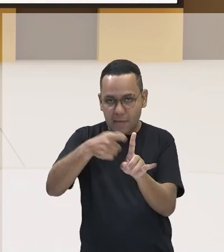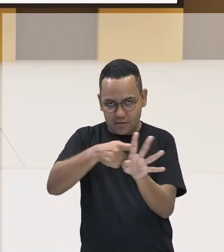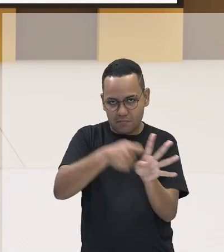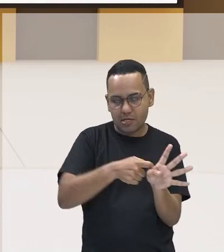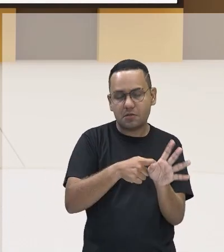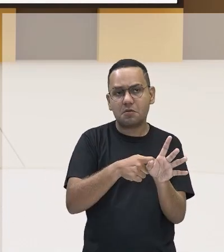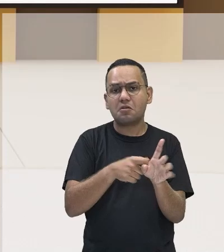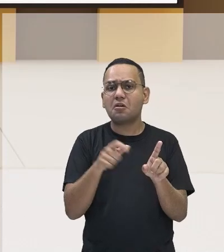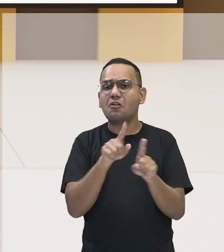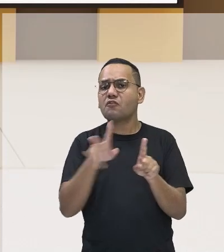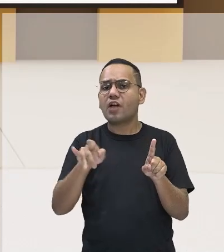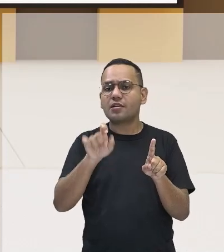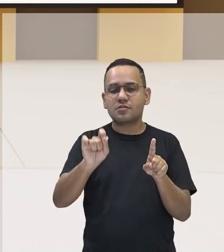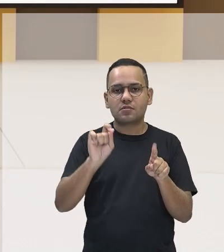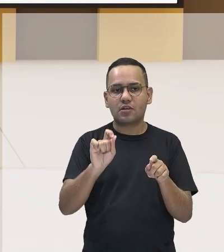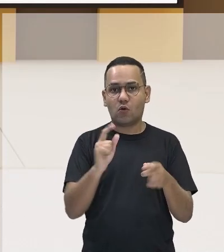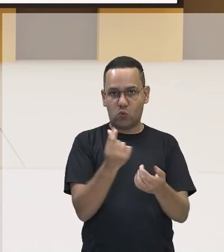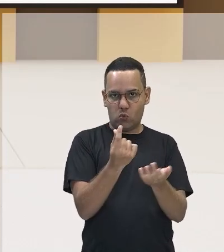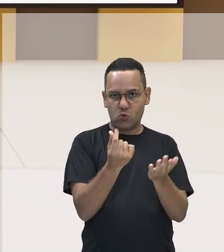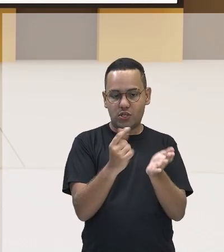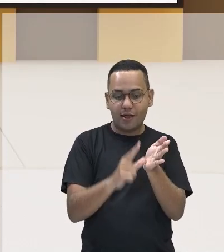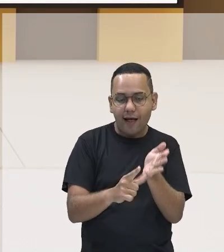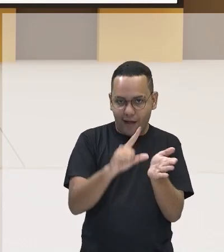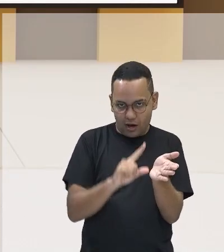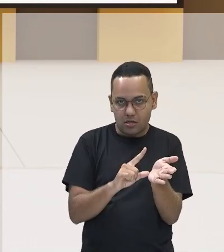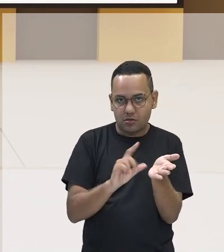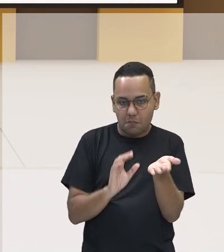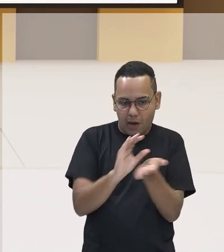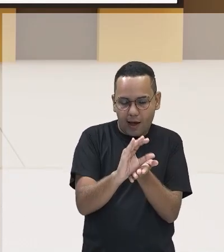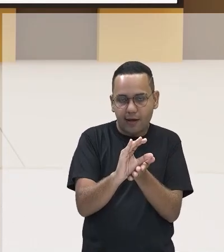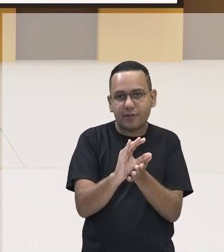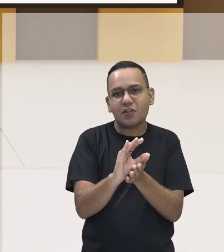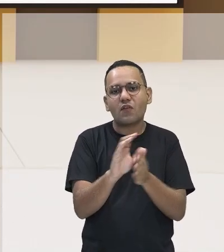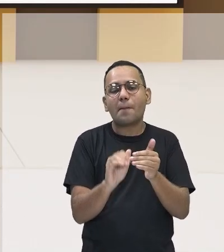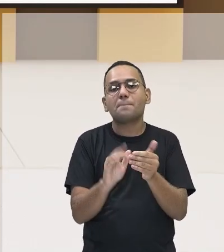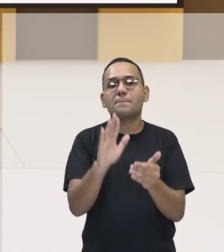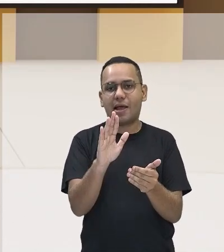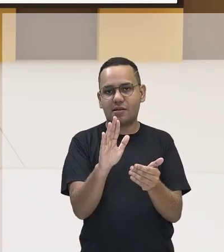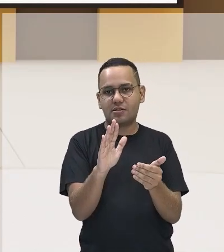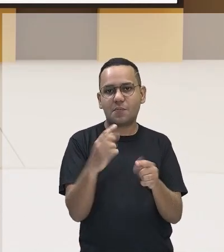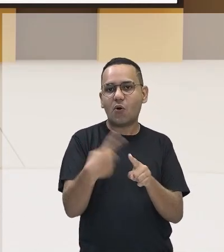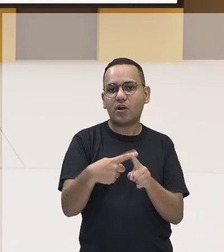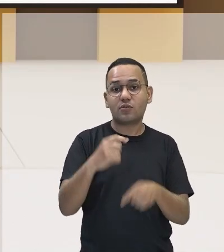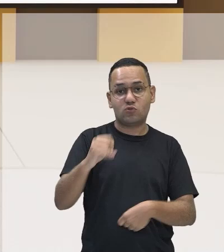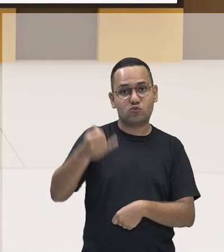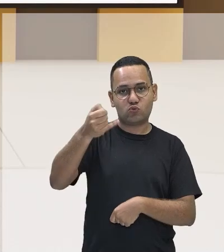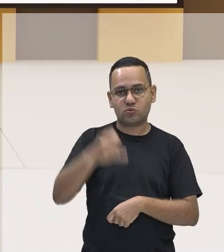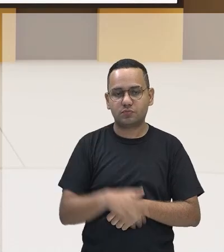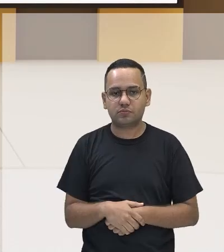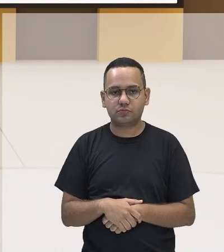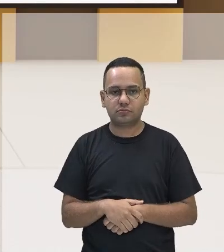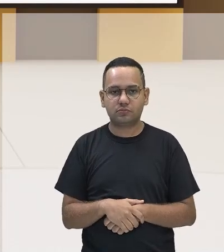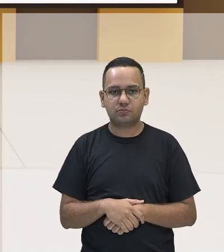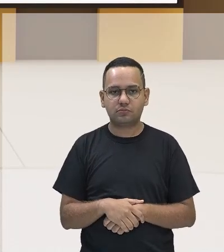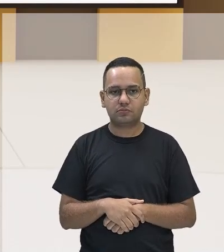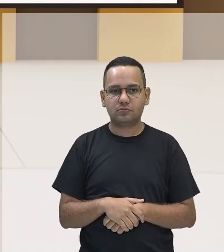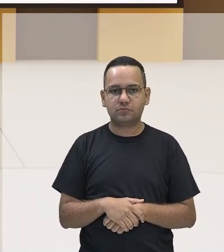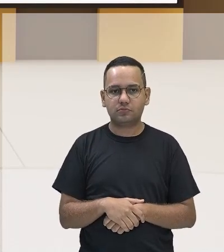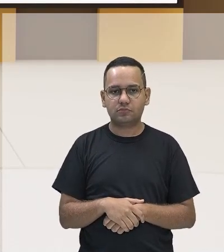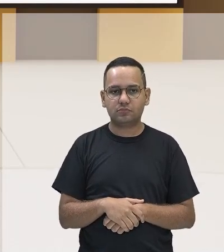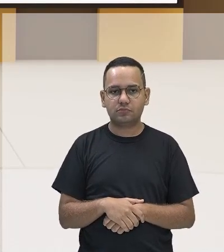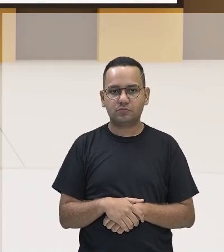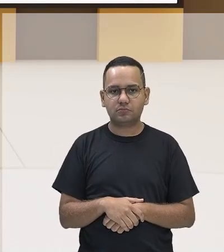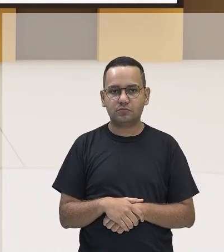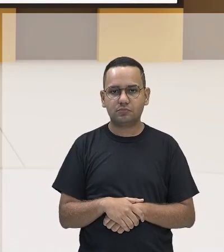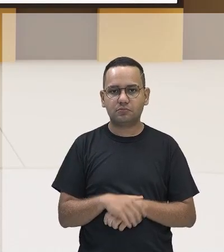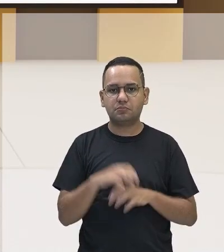ali do mínimo. E aí, no outro mês, está um valor bem mais alto. Importante lembrar, né, Thiago, que o cartão de crédito não aliás, ele